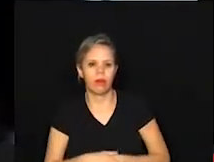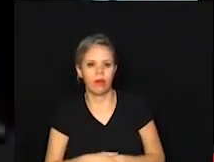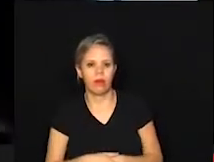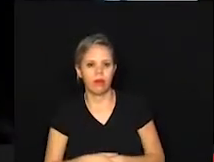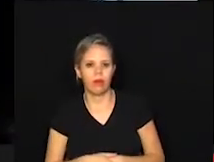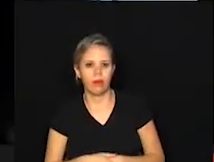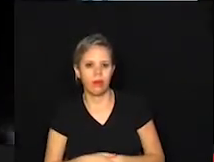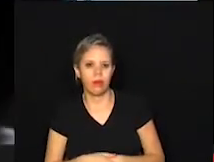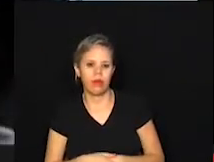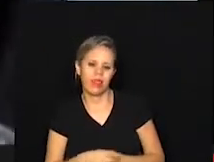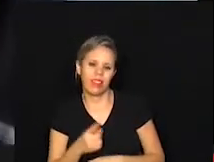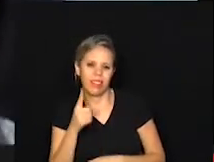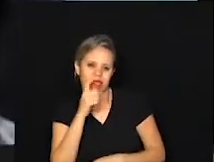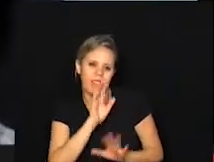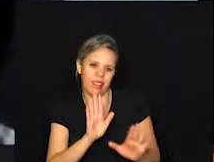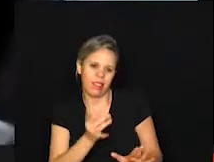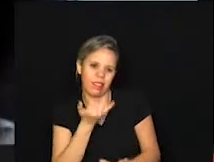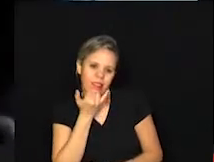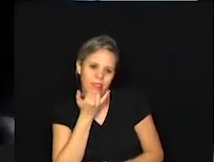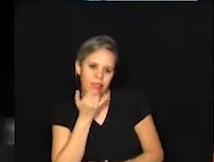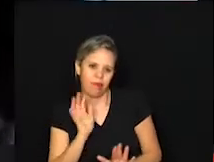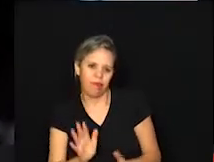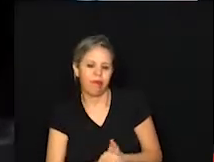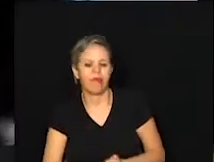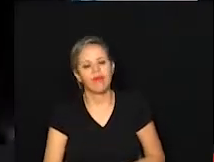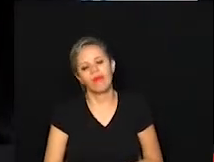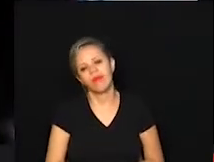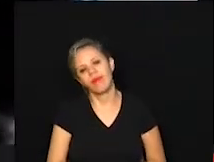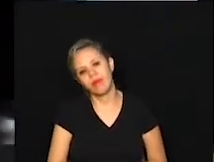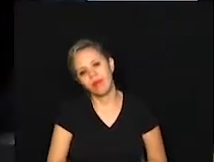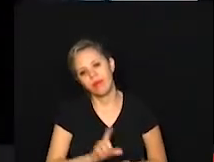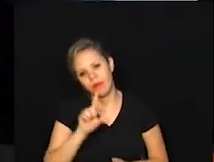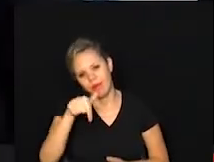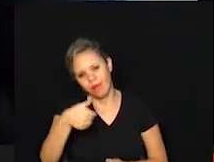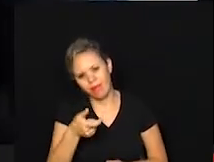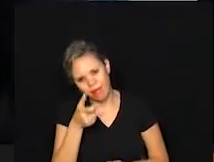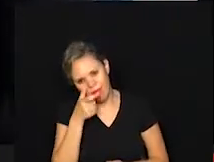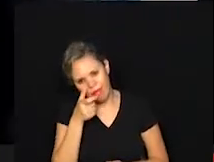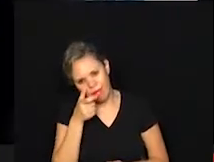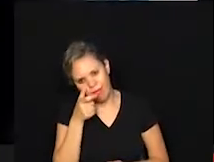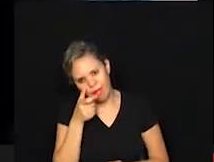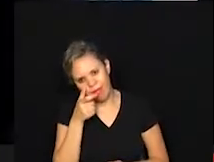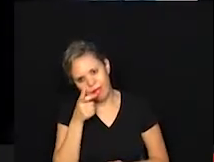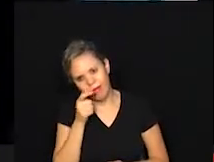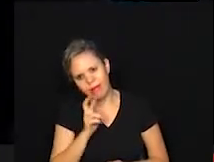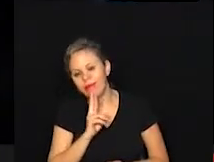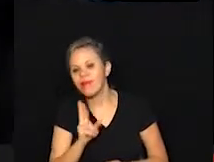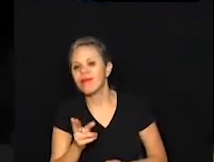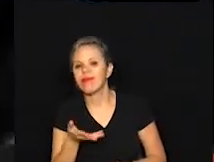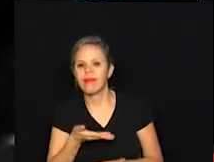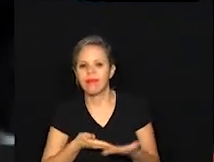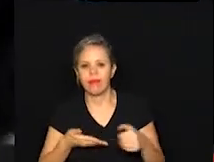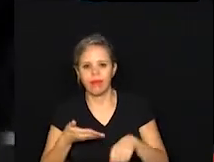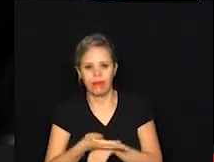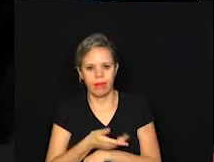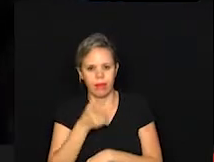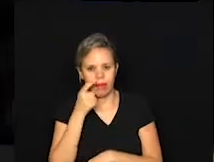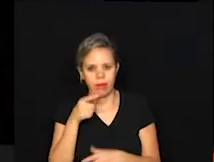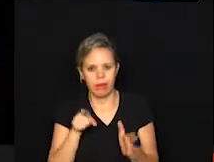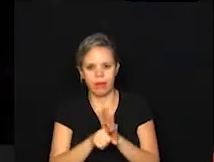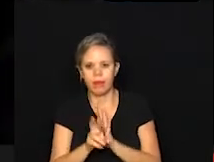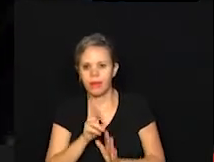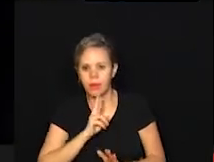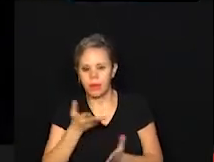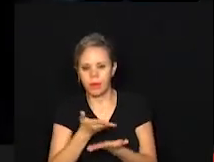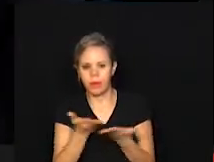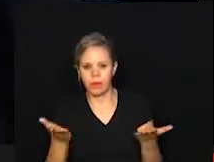isso é muito deselegante, mas eu vou depois, eu vou me inteirar de qual é a resposta